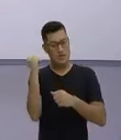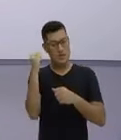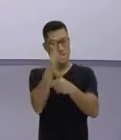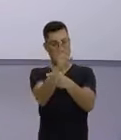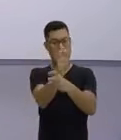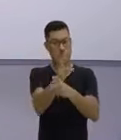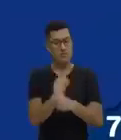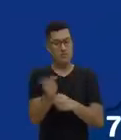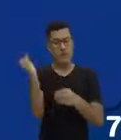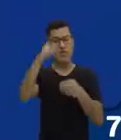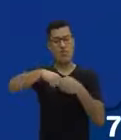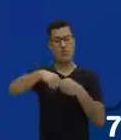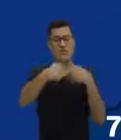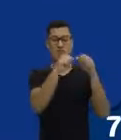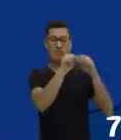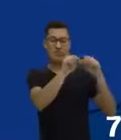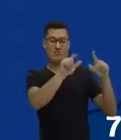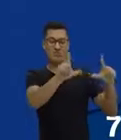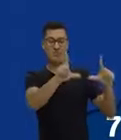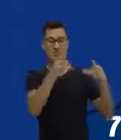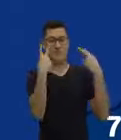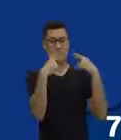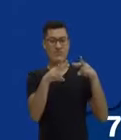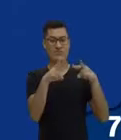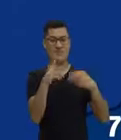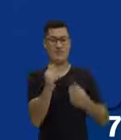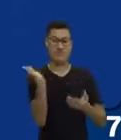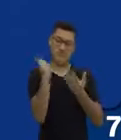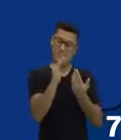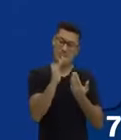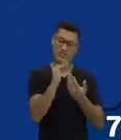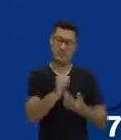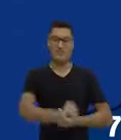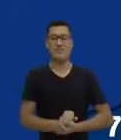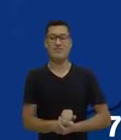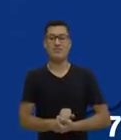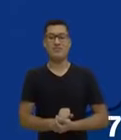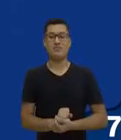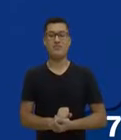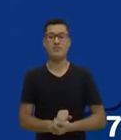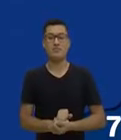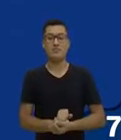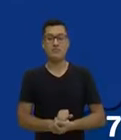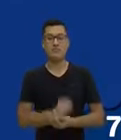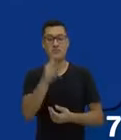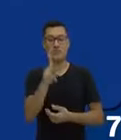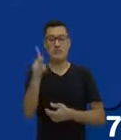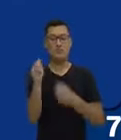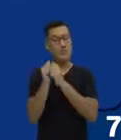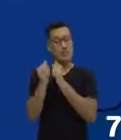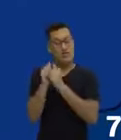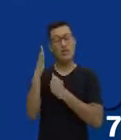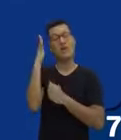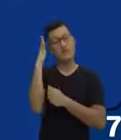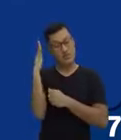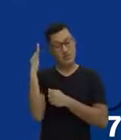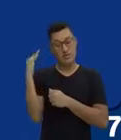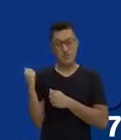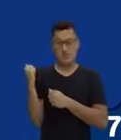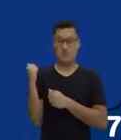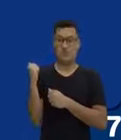Vamos voltar para a cartela? Bora olhar para cá? Então, olha lá. Eu... E o Fernando também, nós já sabemos que isso